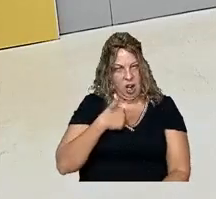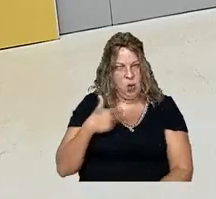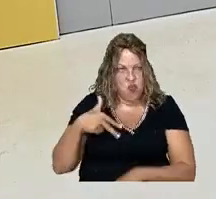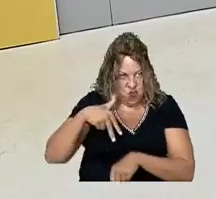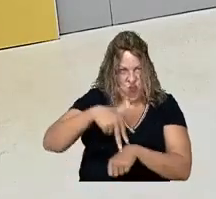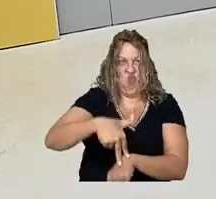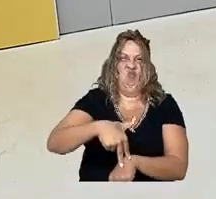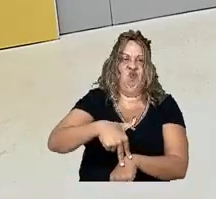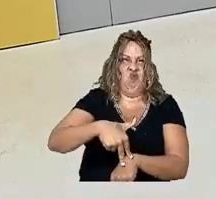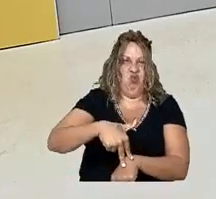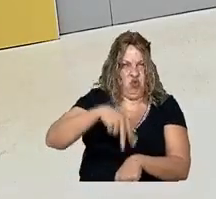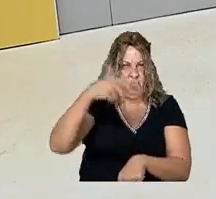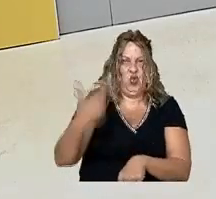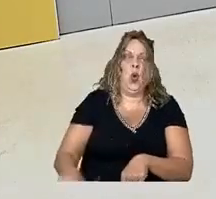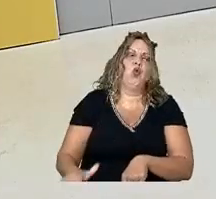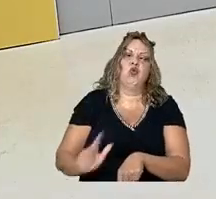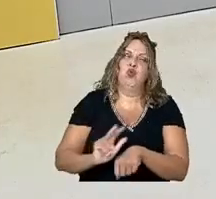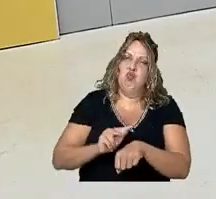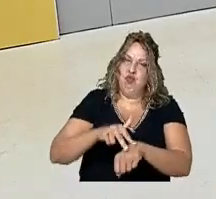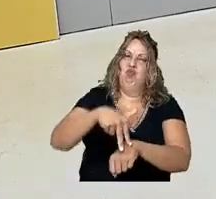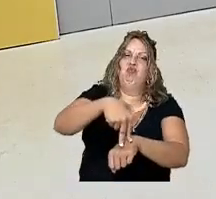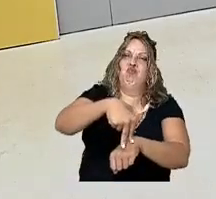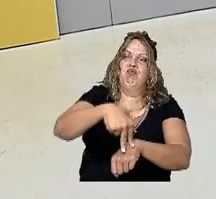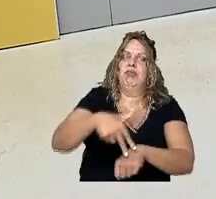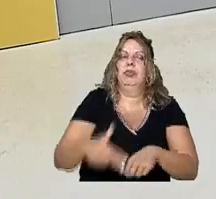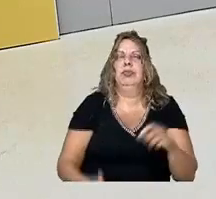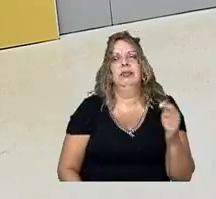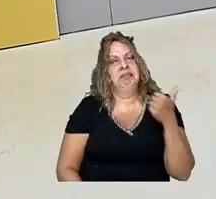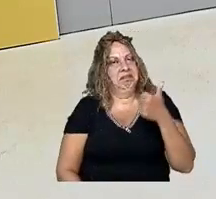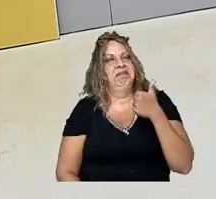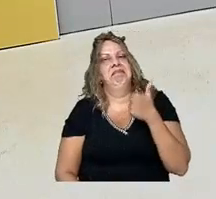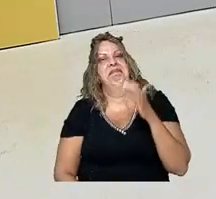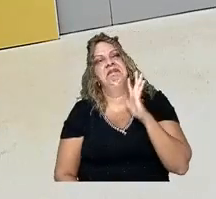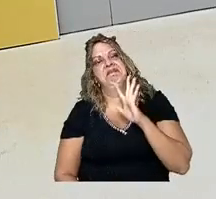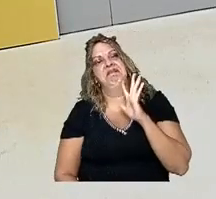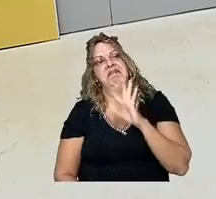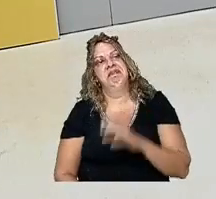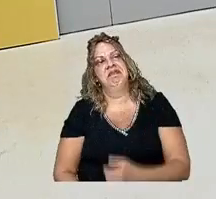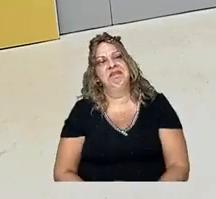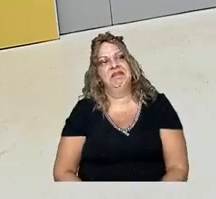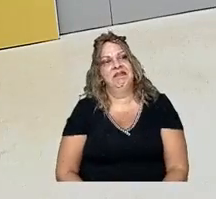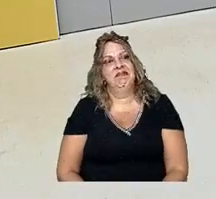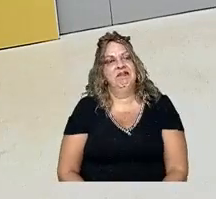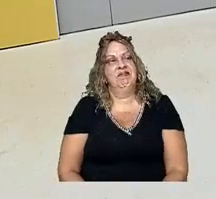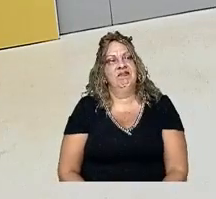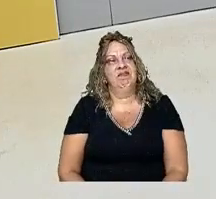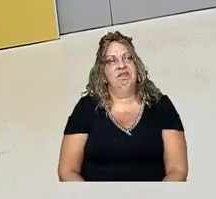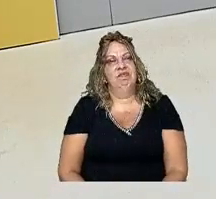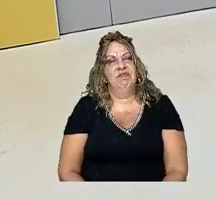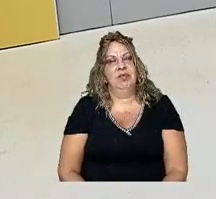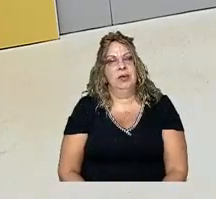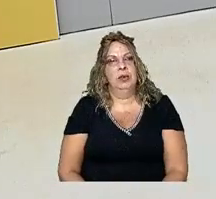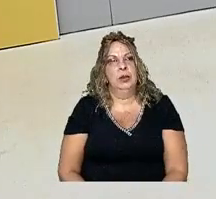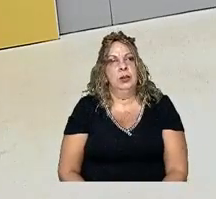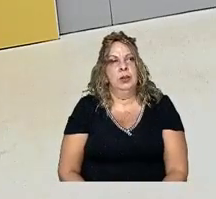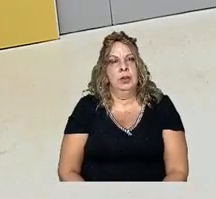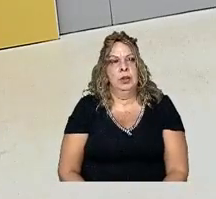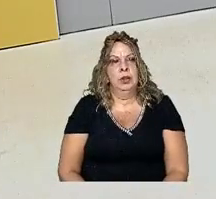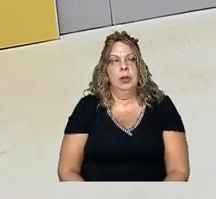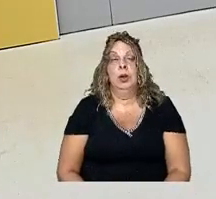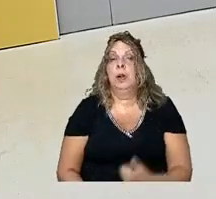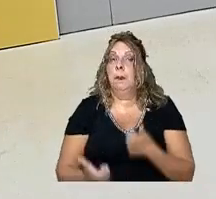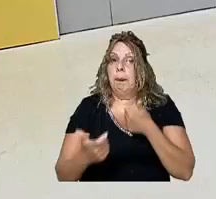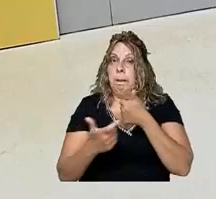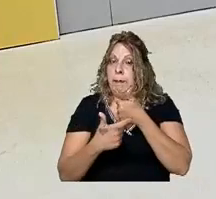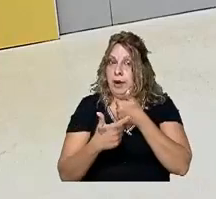Tô aqui, bem aqui marcado. Mandou aqui. Bem, viu? Mandou muito bem. Já repostando nos meus stories também. Também. Você pode fazer isso também, ó. Marca a